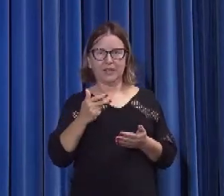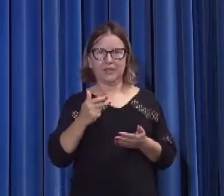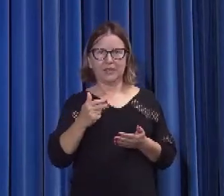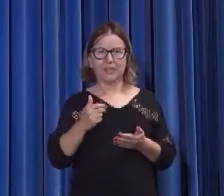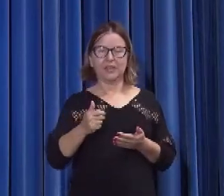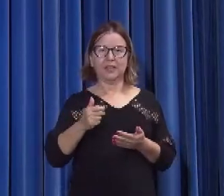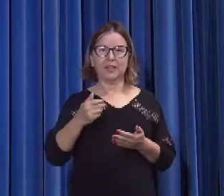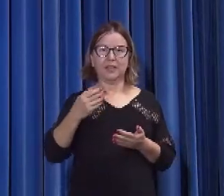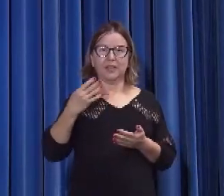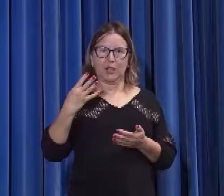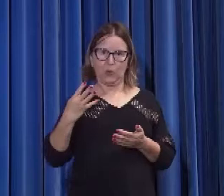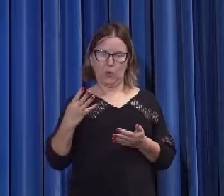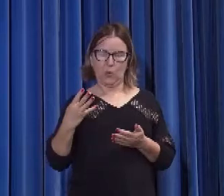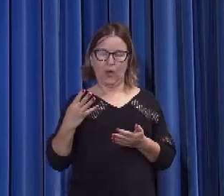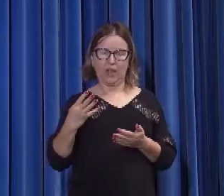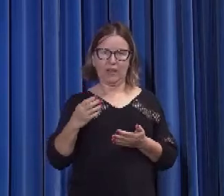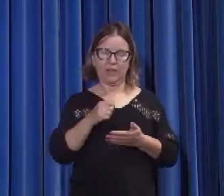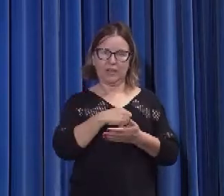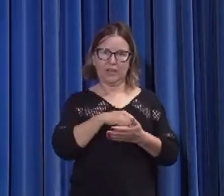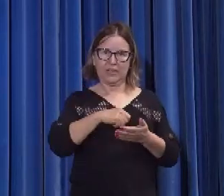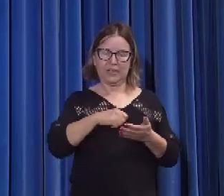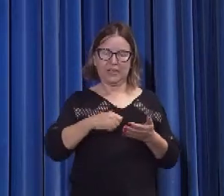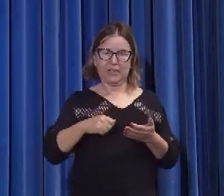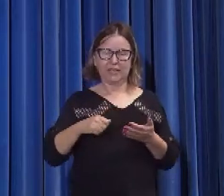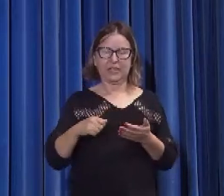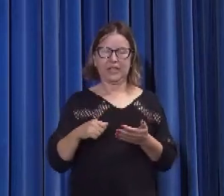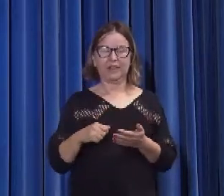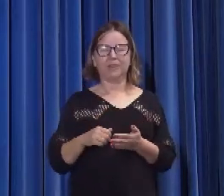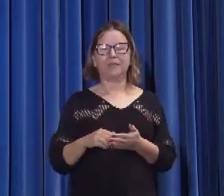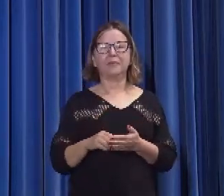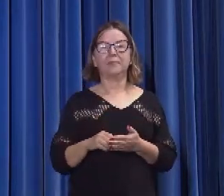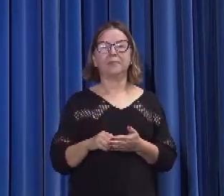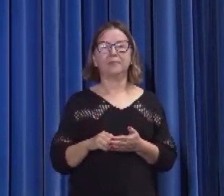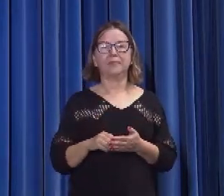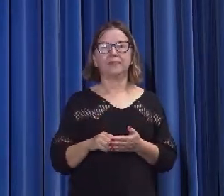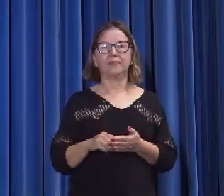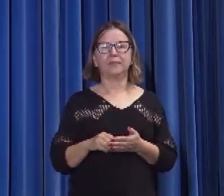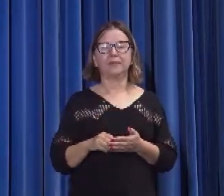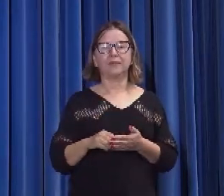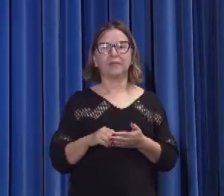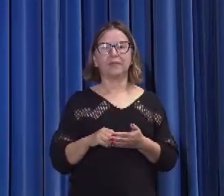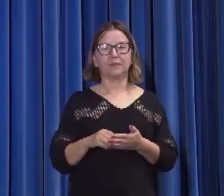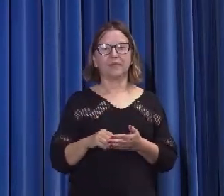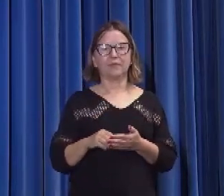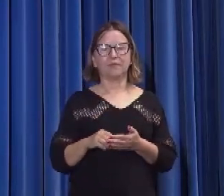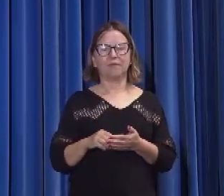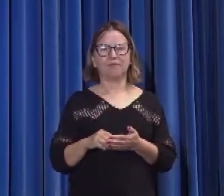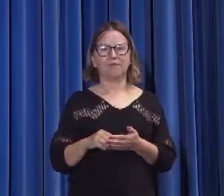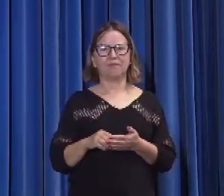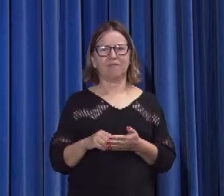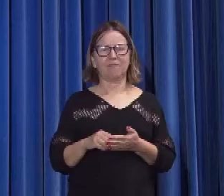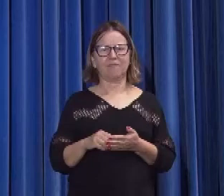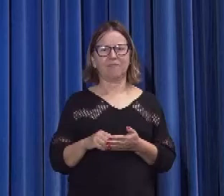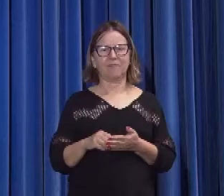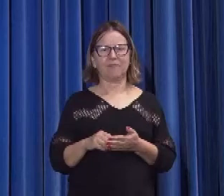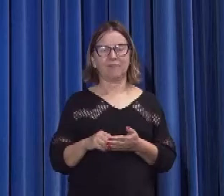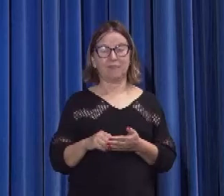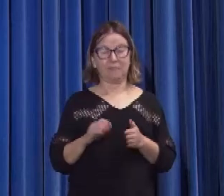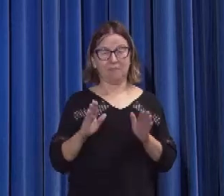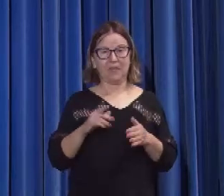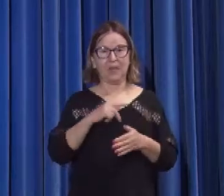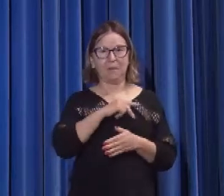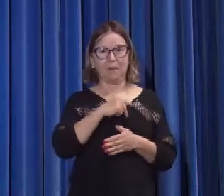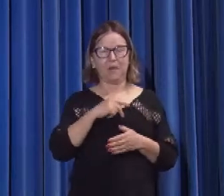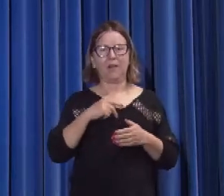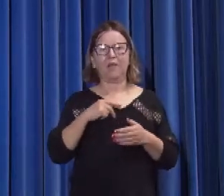sensibilidade e a inteligência humanas. Aqui no boletim. Um verdadeiro paradoxo. Diz ele que